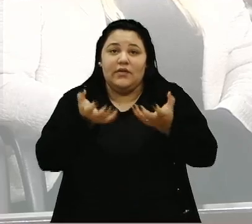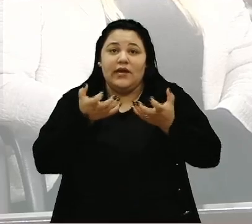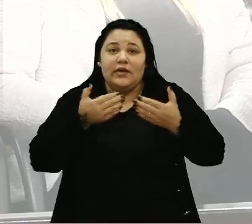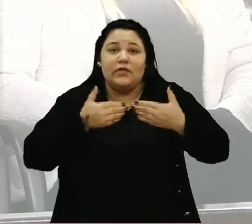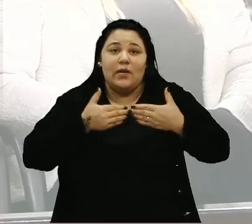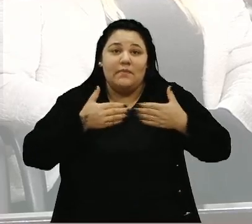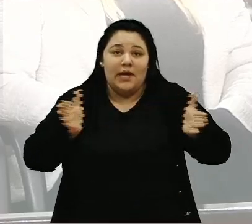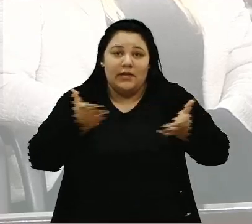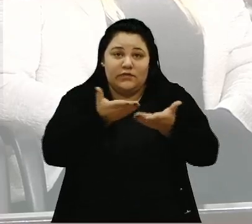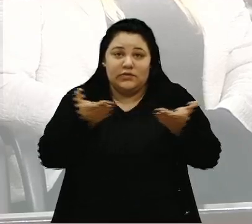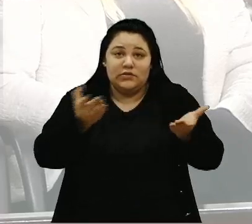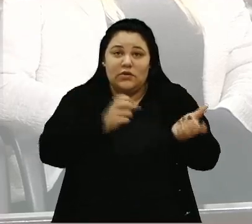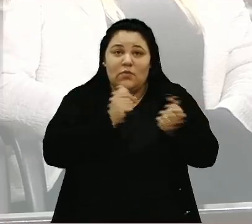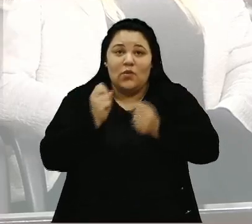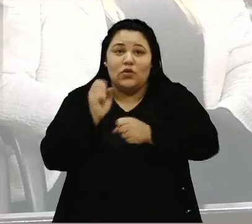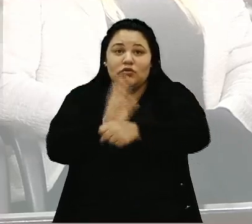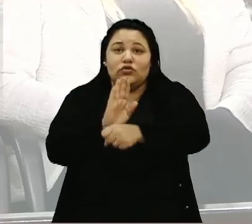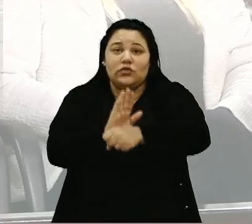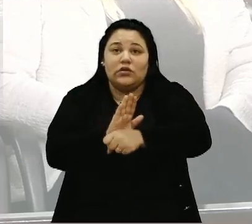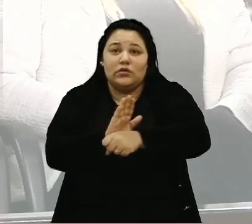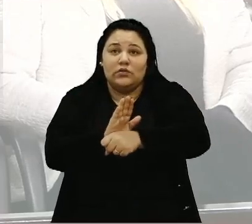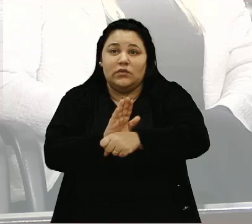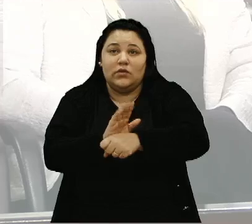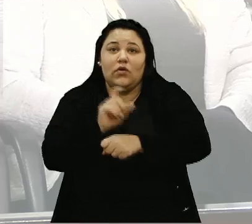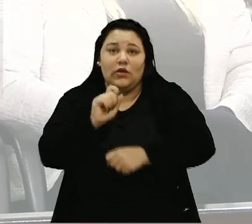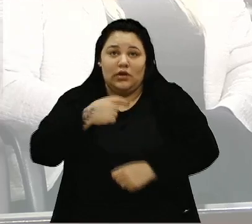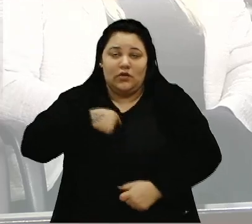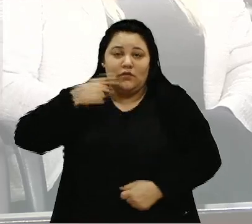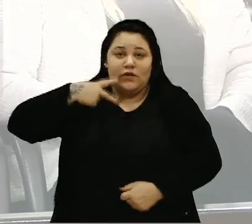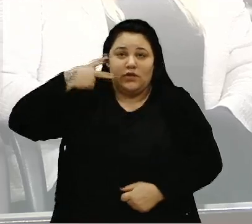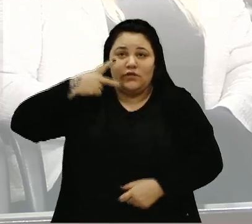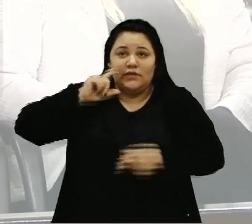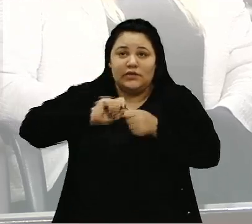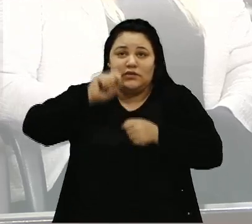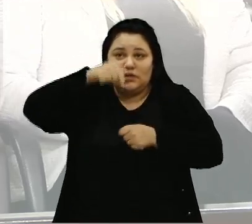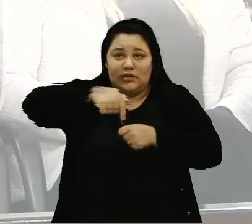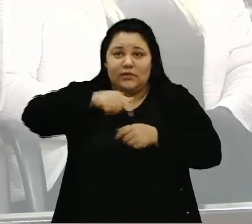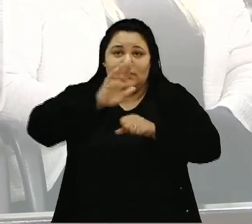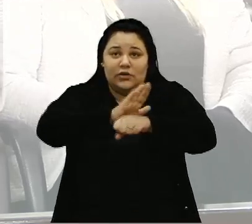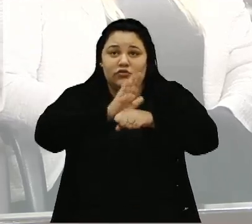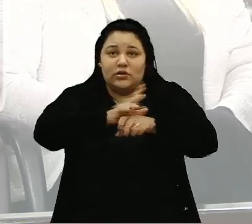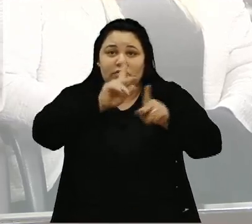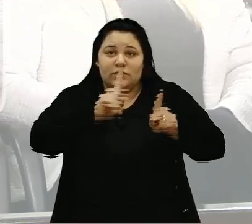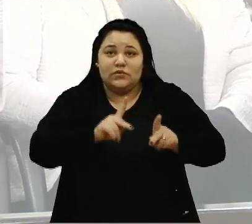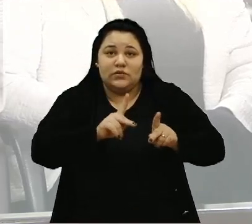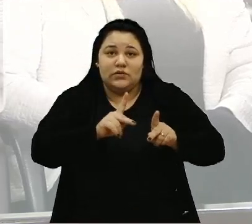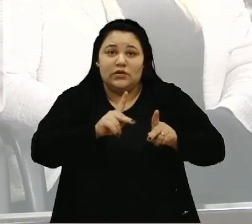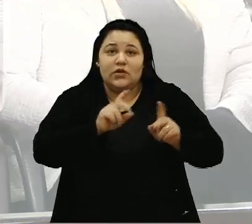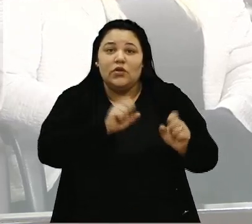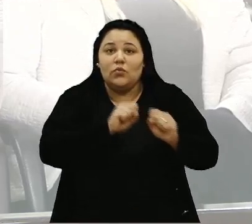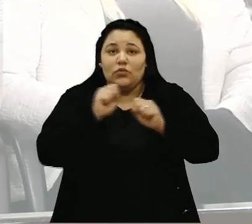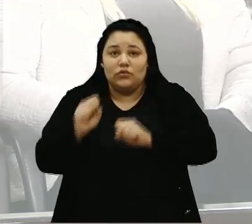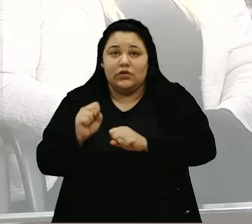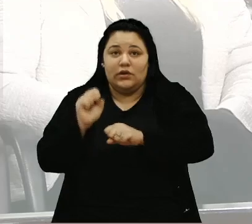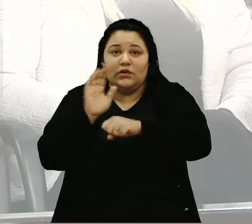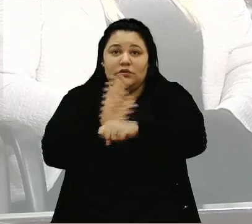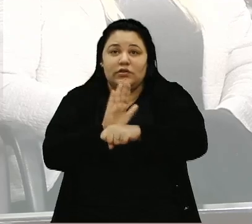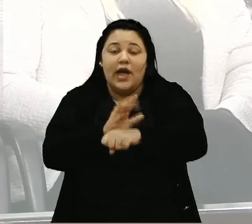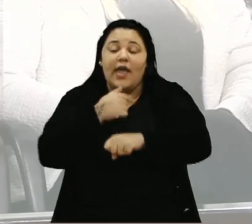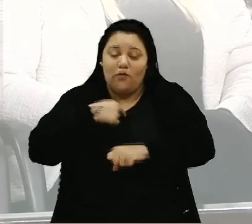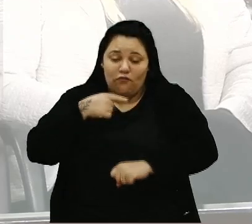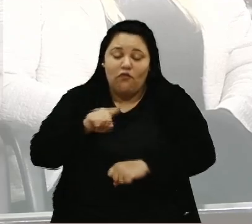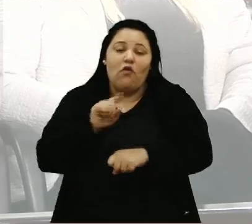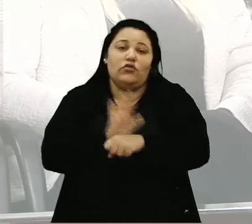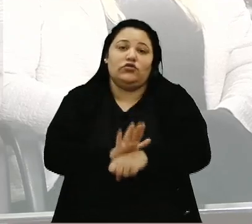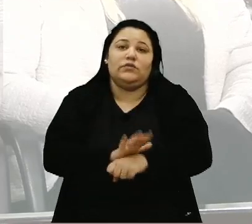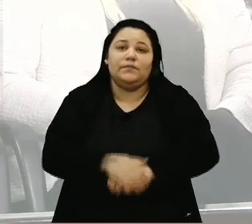vocês que eu posso ajudar. O que que esse vereador está fazendo aqui para ajudar essas pessoas? O que eu puder ajudar, vou ajudar.